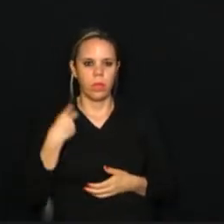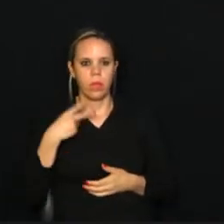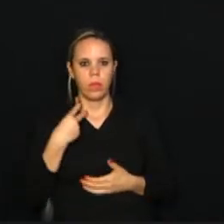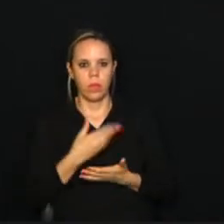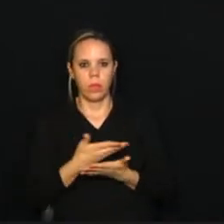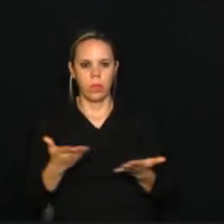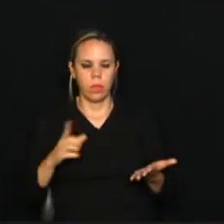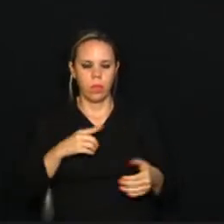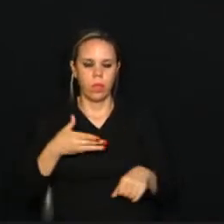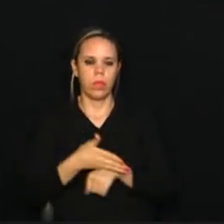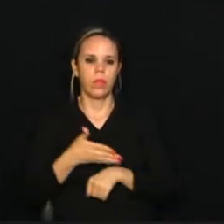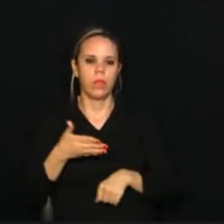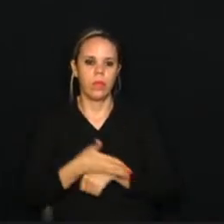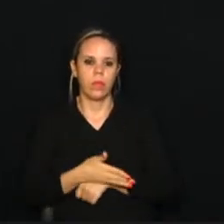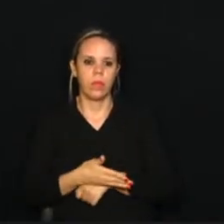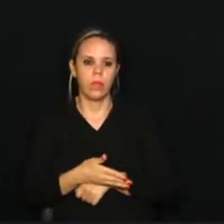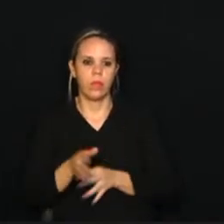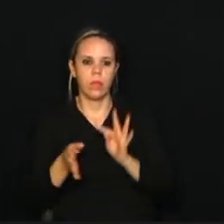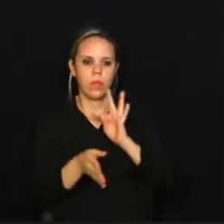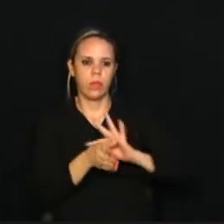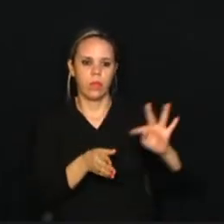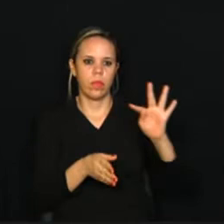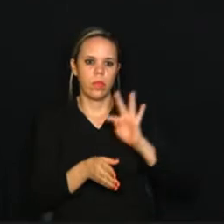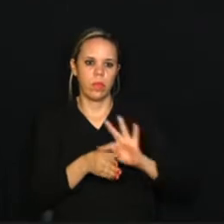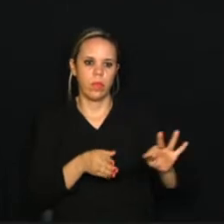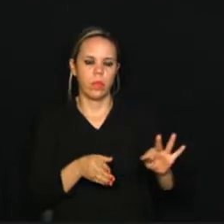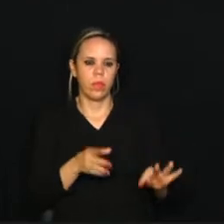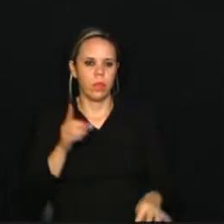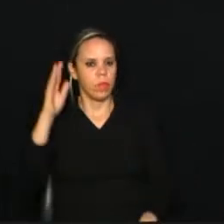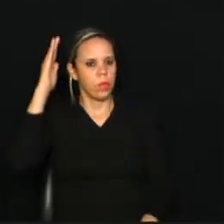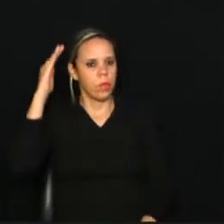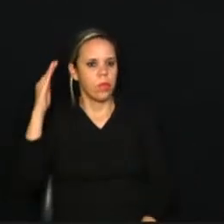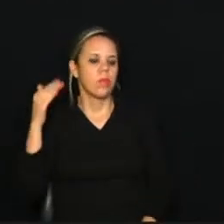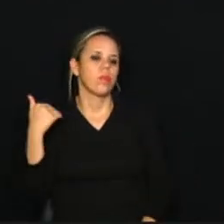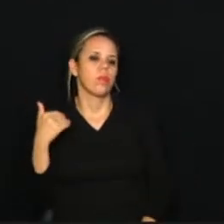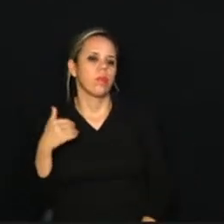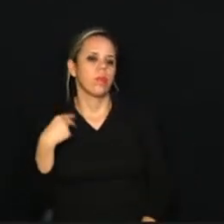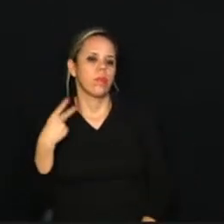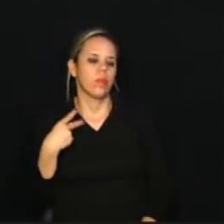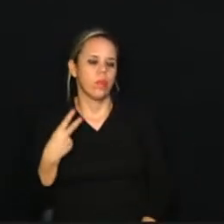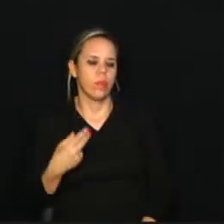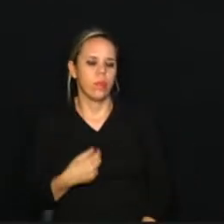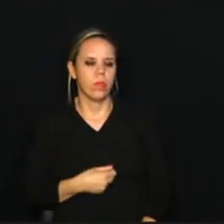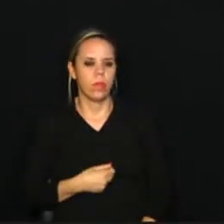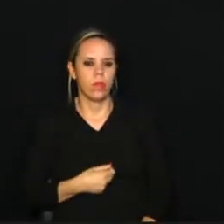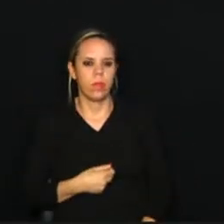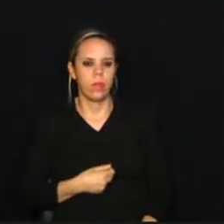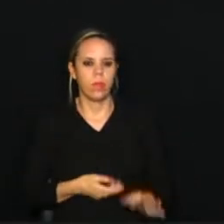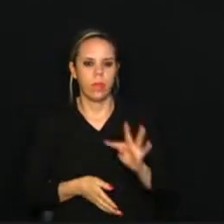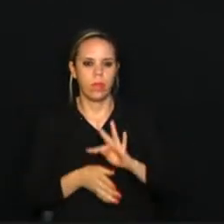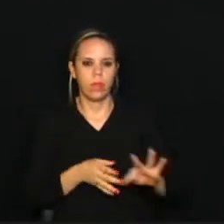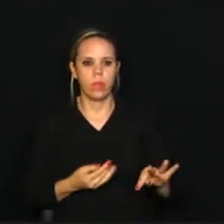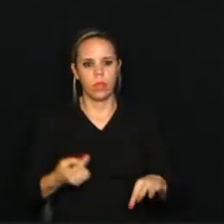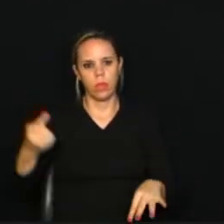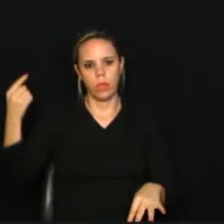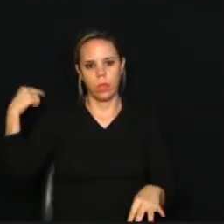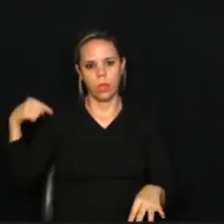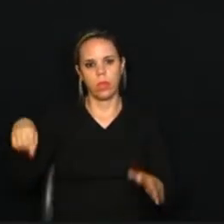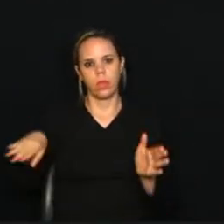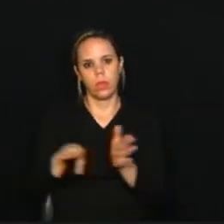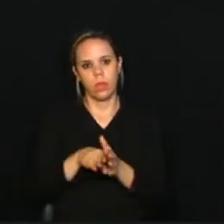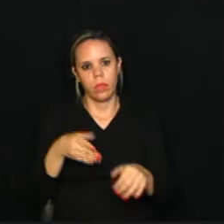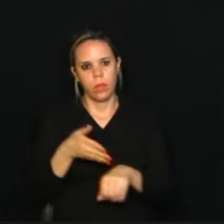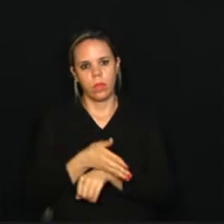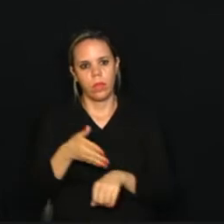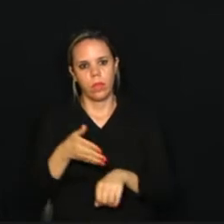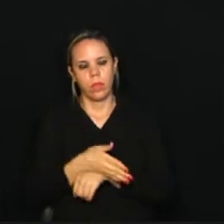Vereadores têm participado, o Conselho Tutelar, inclusive a ilustre vereadora Débora, enquanto conselheira tutelar, chegou mesmo a